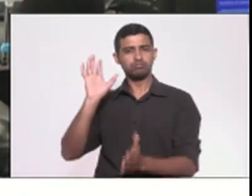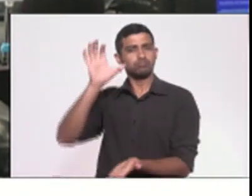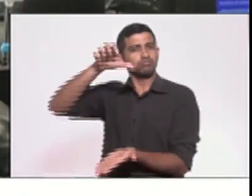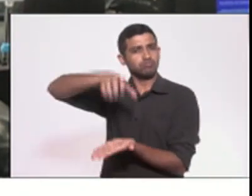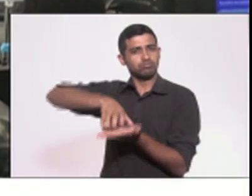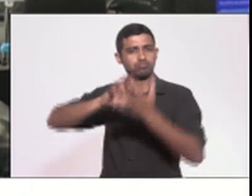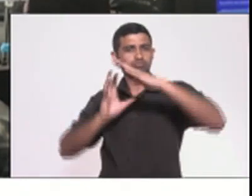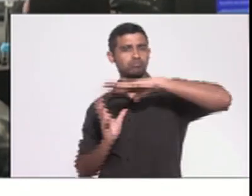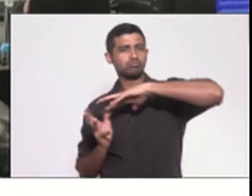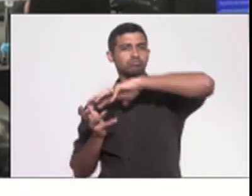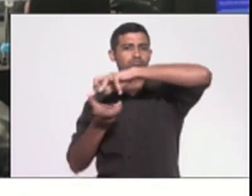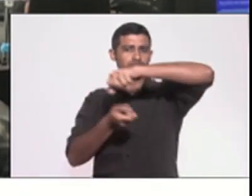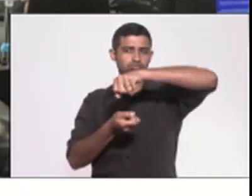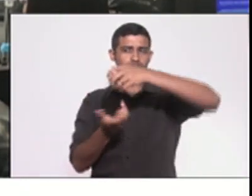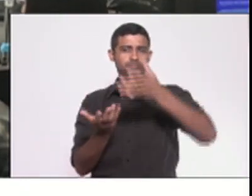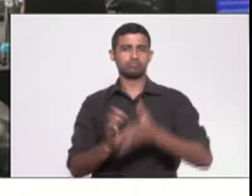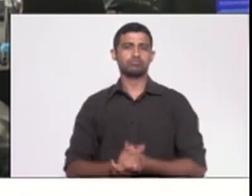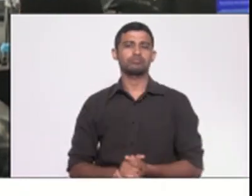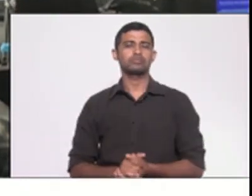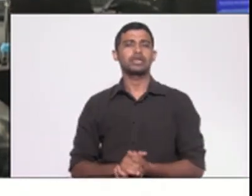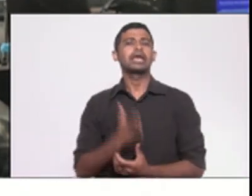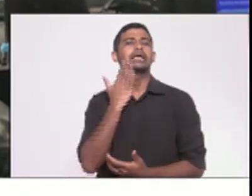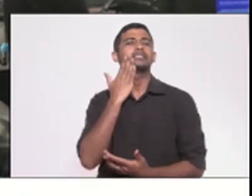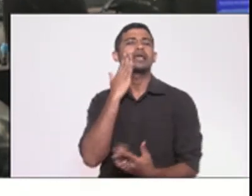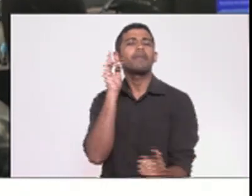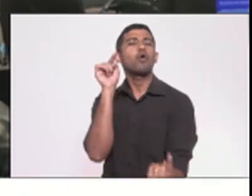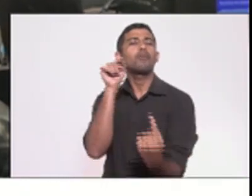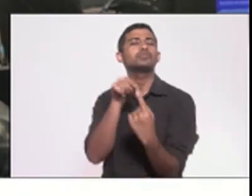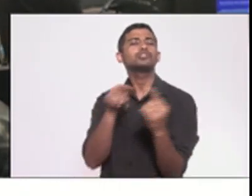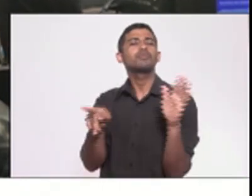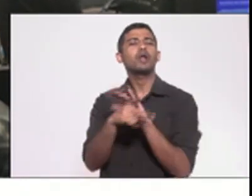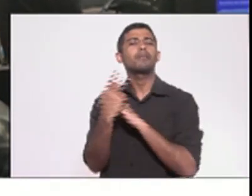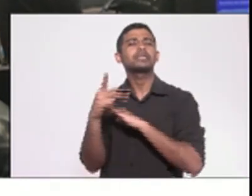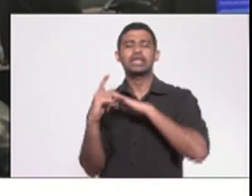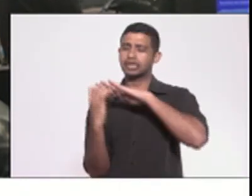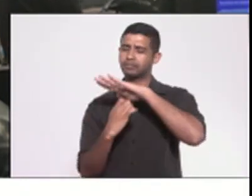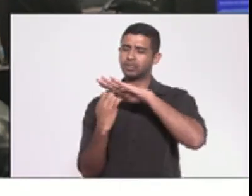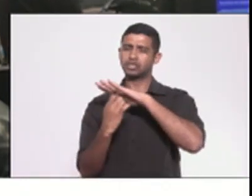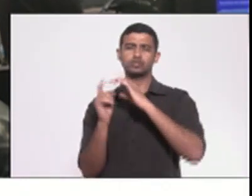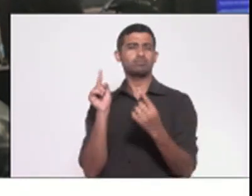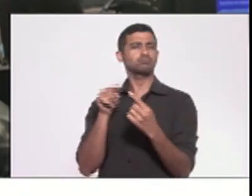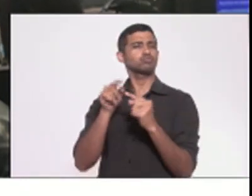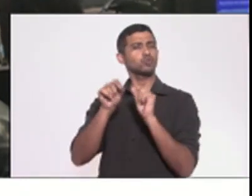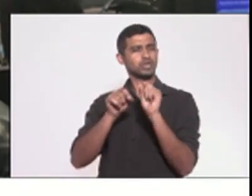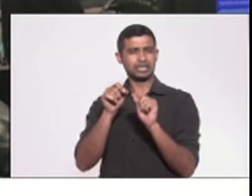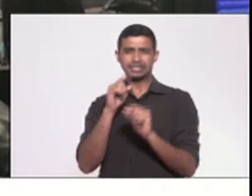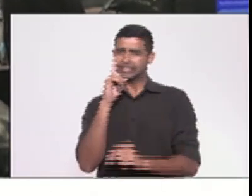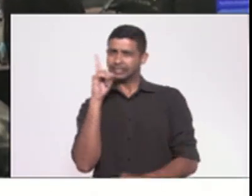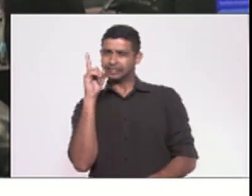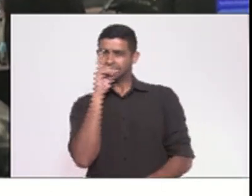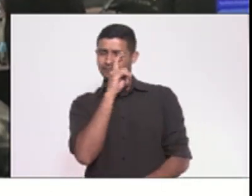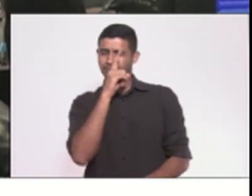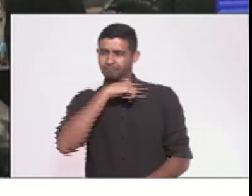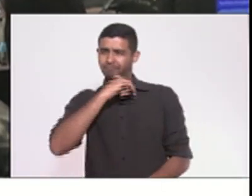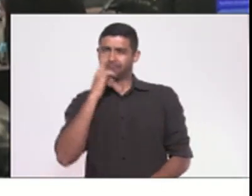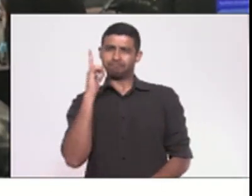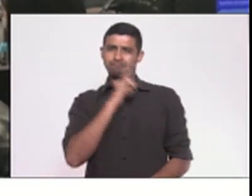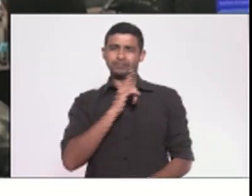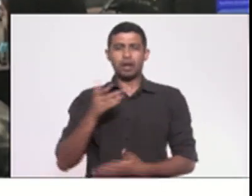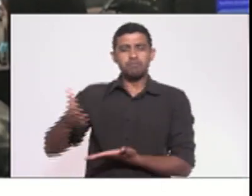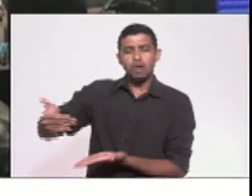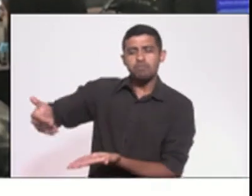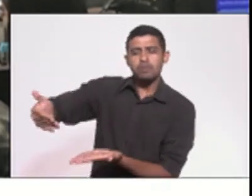de sustentabilidade. Qual é o objetivo da Conlurb? É um objetivo muito difícil de ser alcançado. Nós coletamos cerca